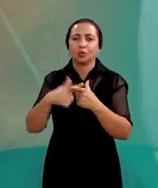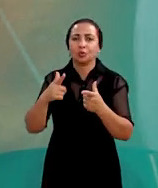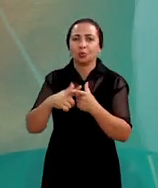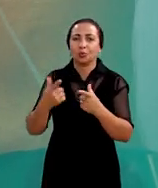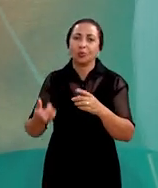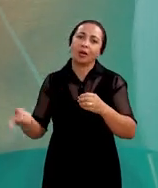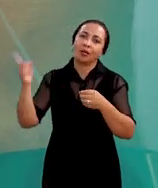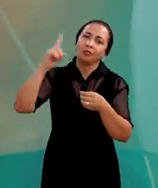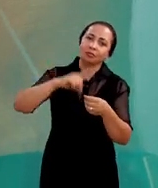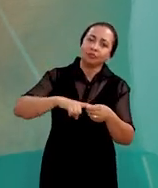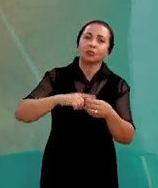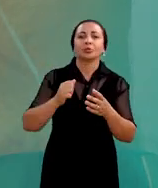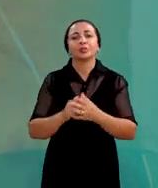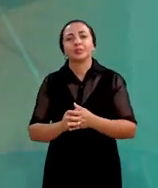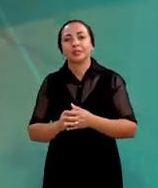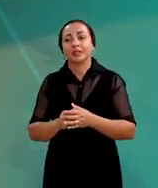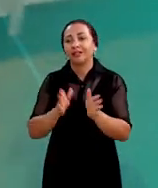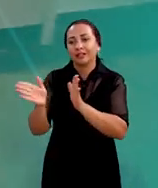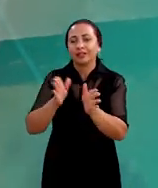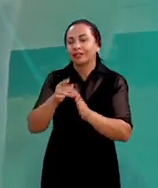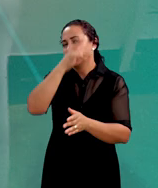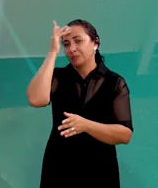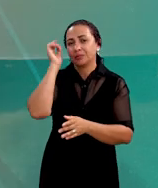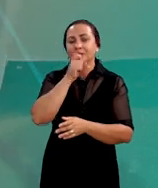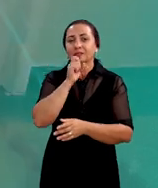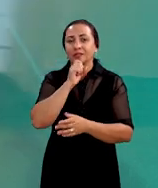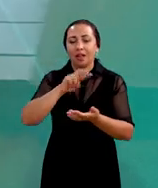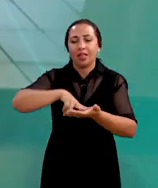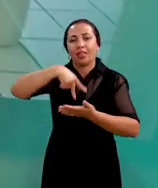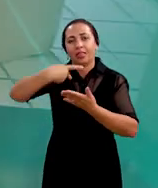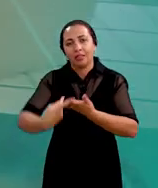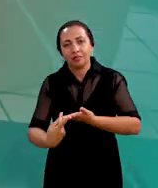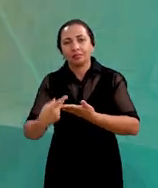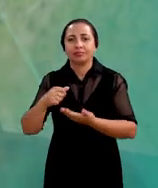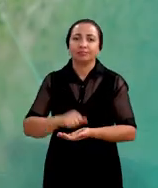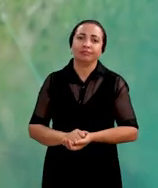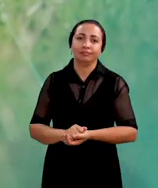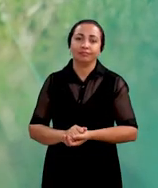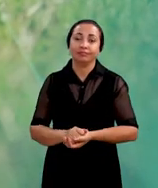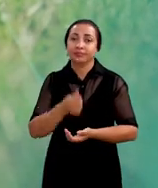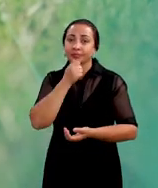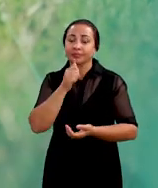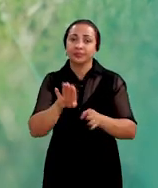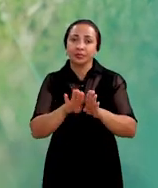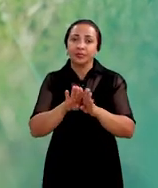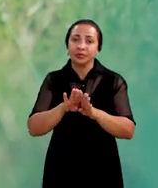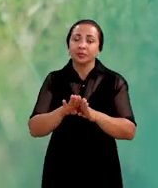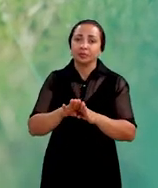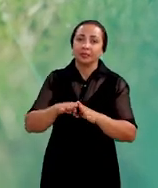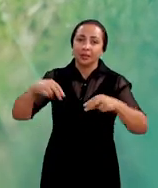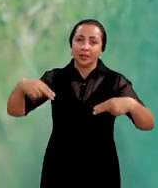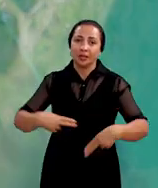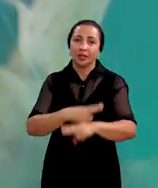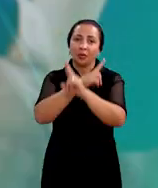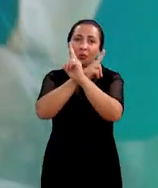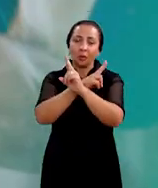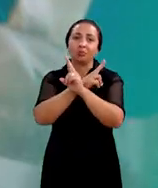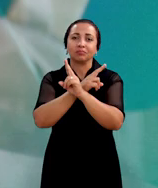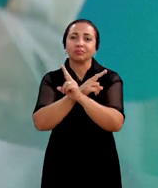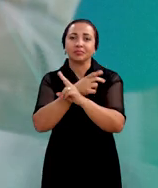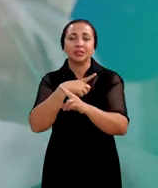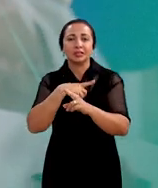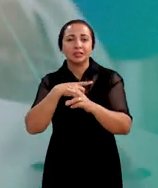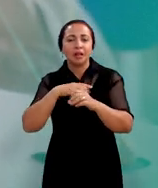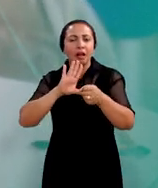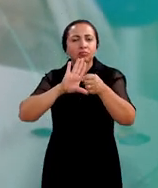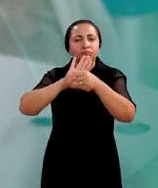um problema recorrente, principalmente entre os idosos, as quedas. E ainda, na Universidade Estadual do Sudoeste da